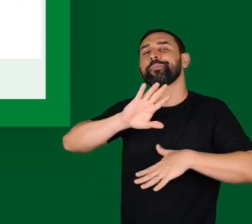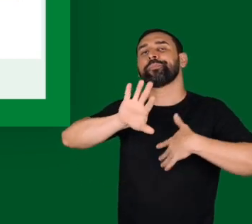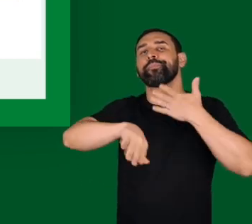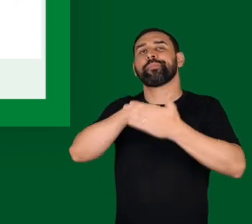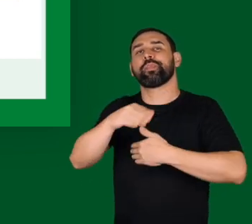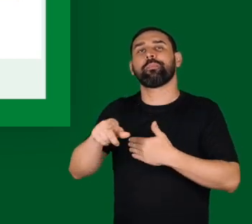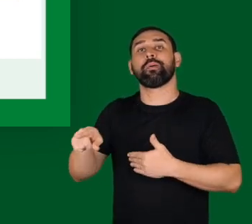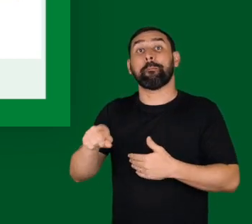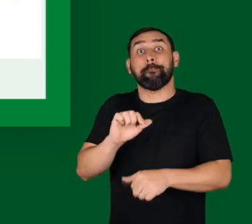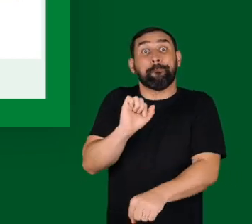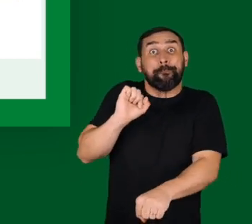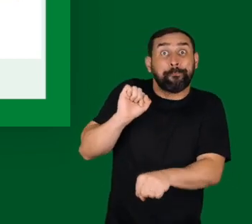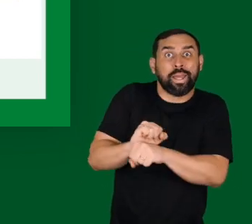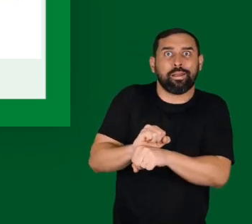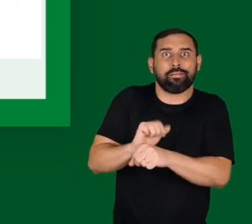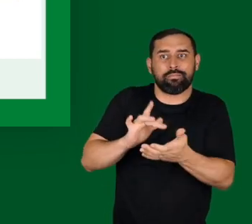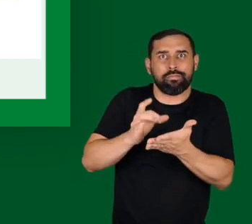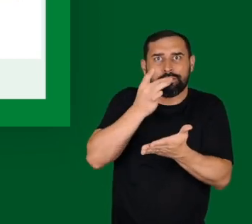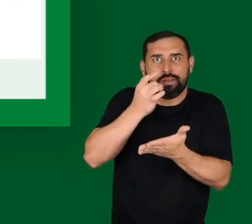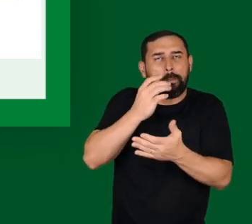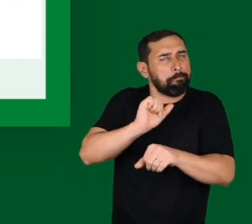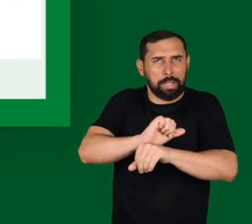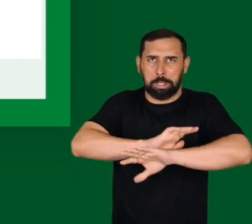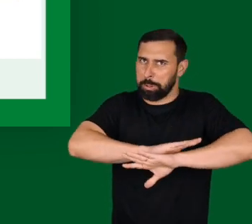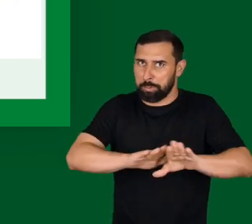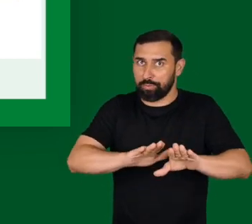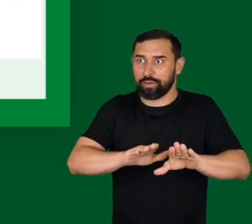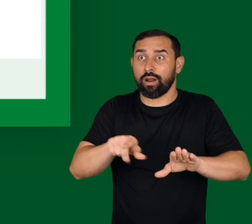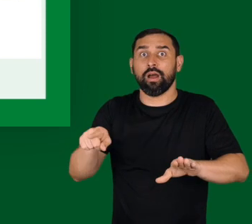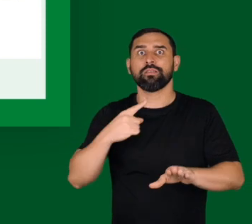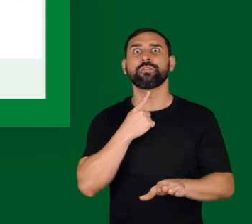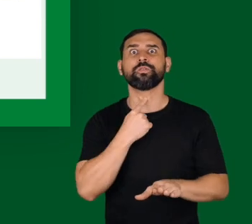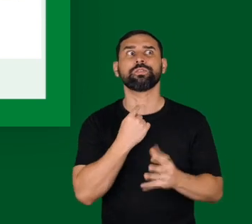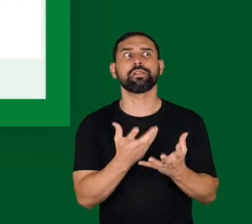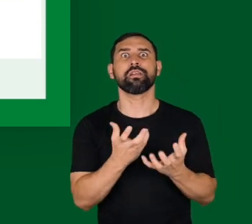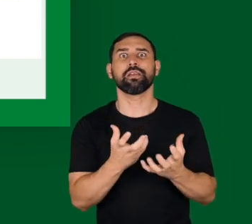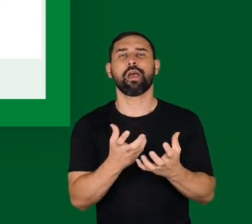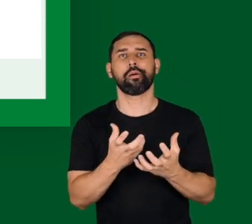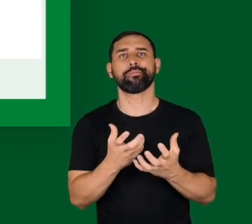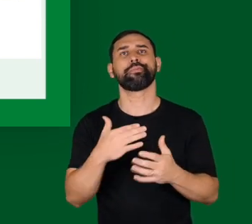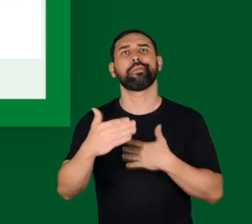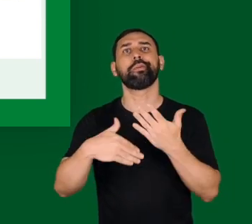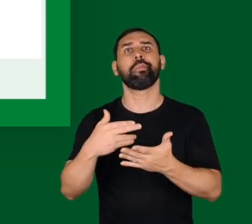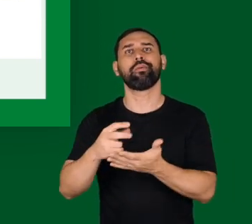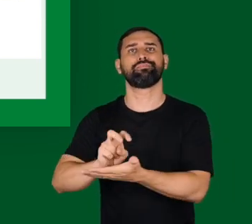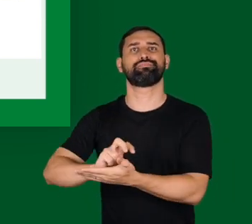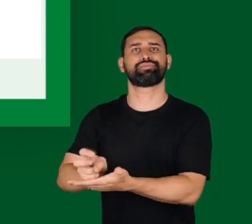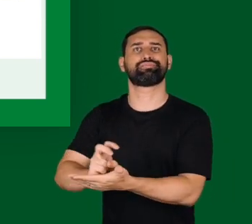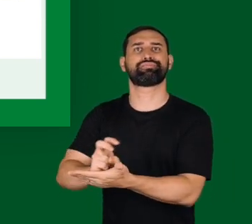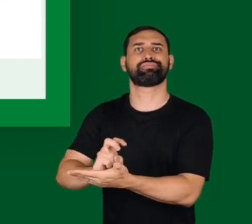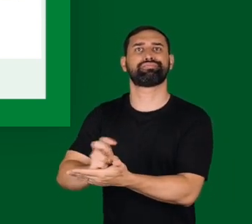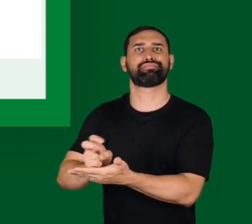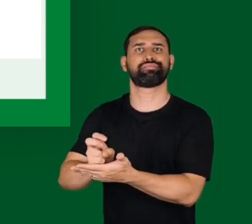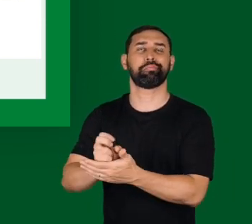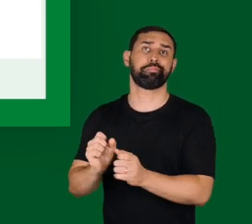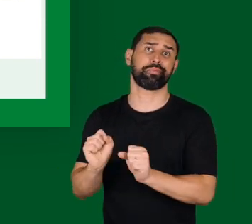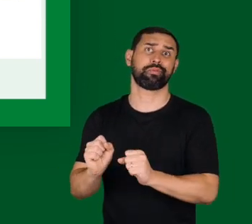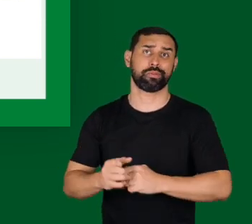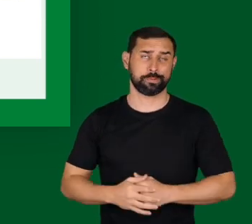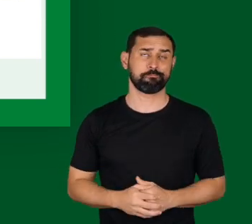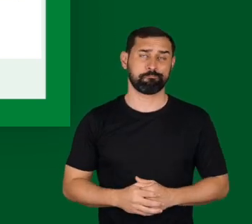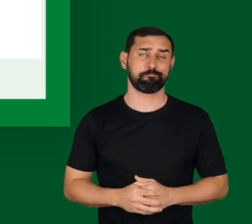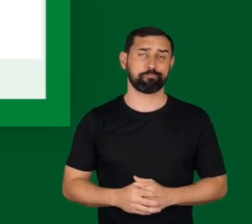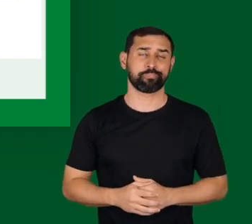fentanil, que usou medicações, né, por conta da condição, ele pode fazer